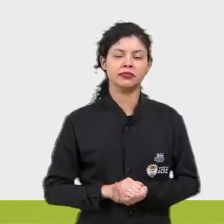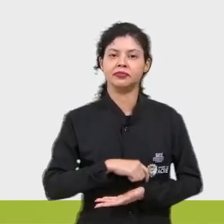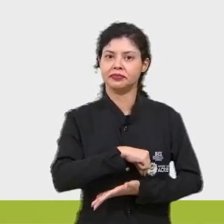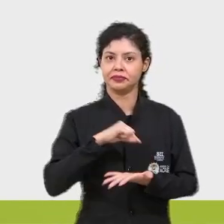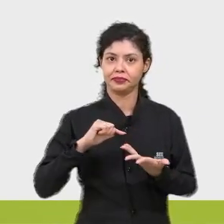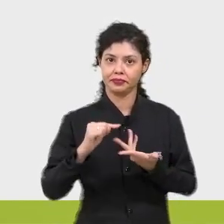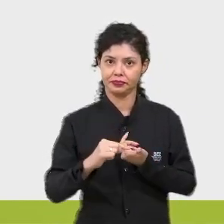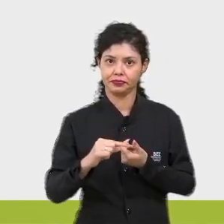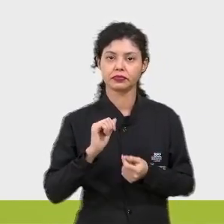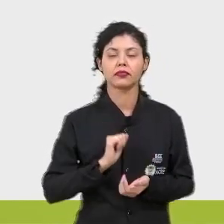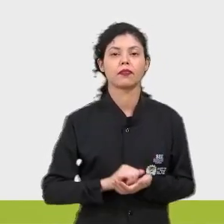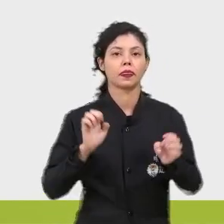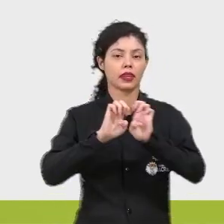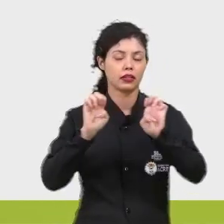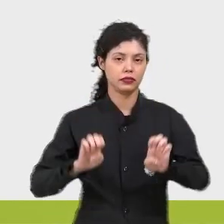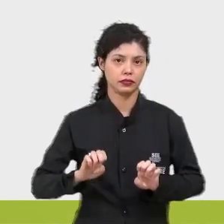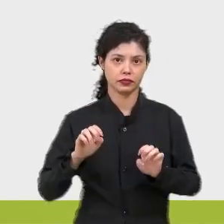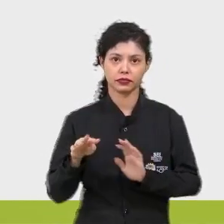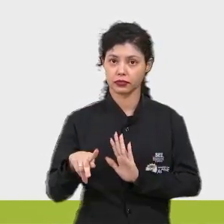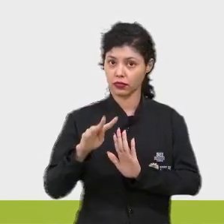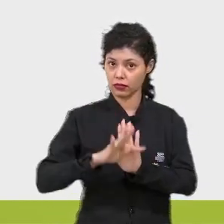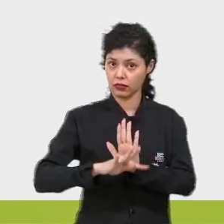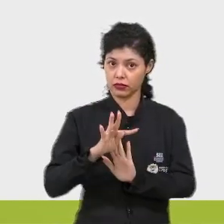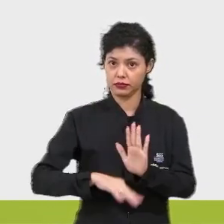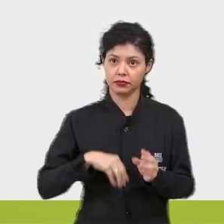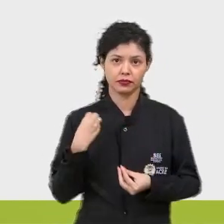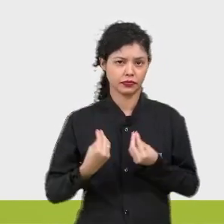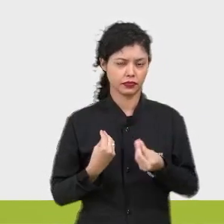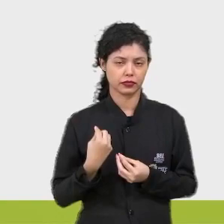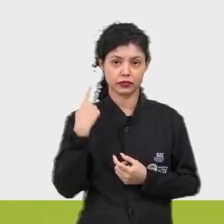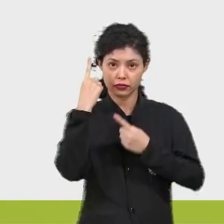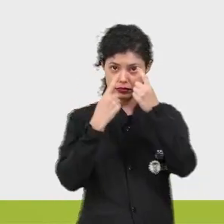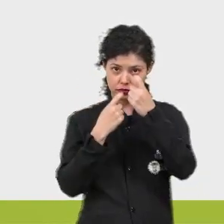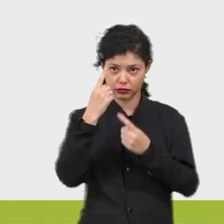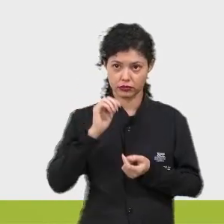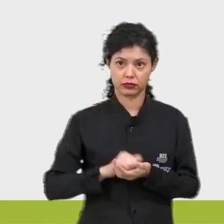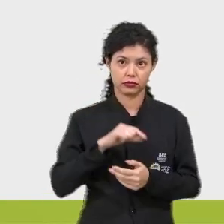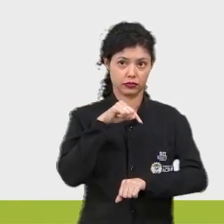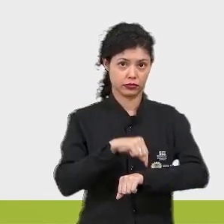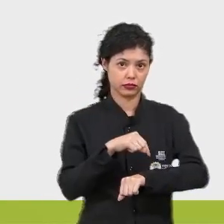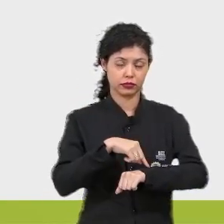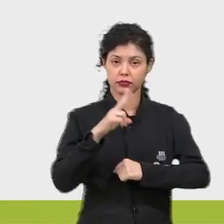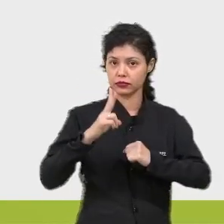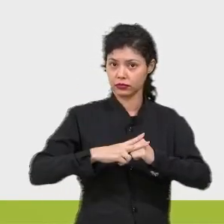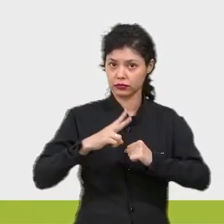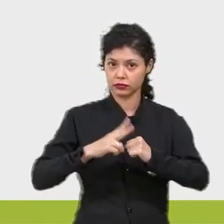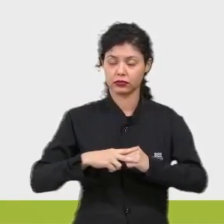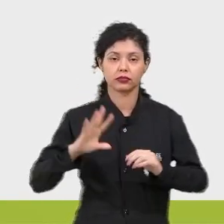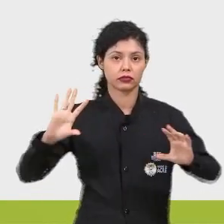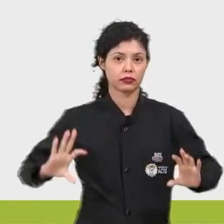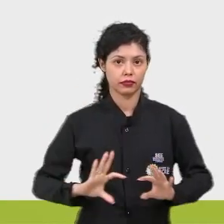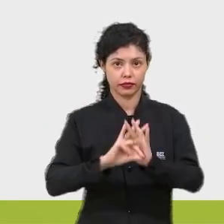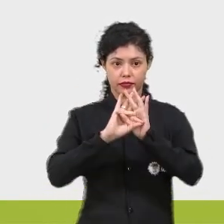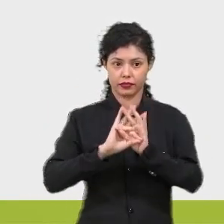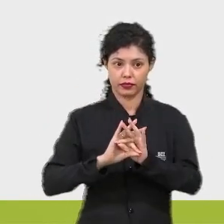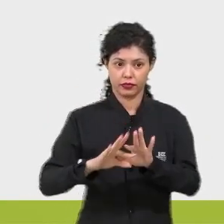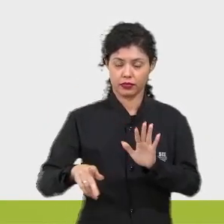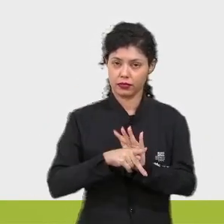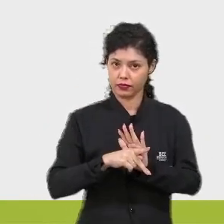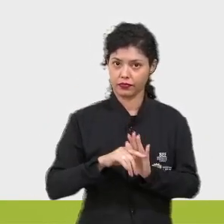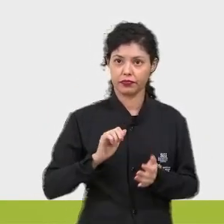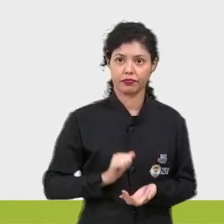elementos estruturais em um texto, como expressões, tempos verbais, relações